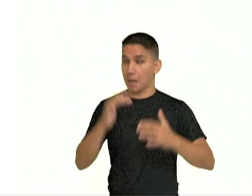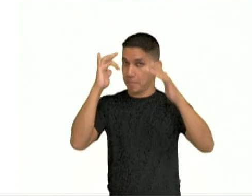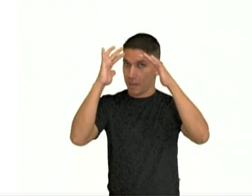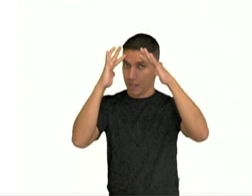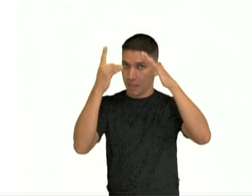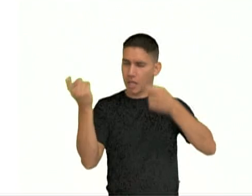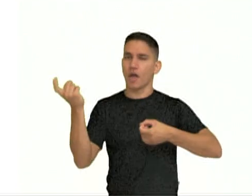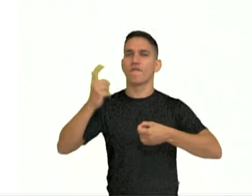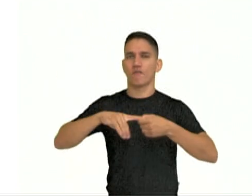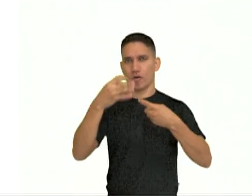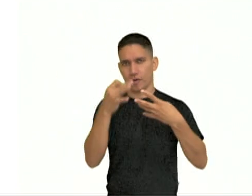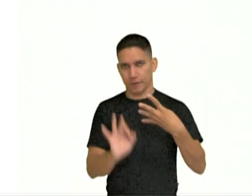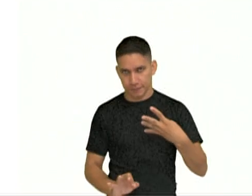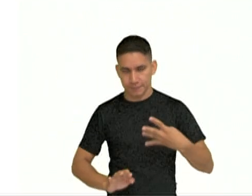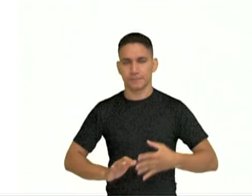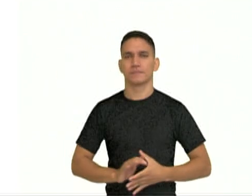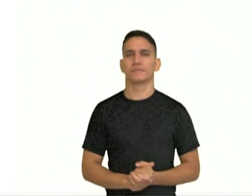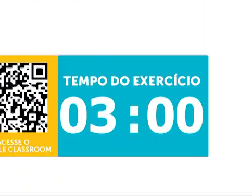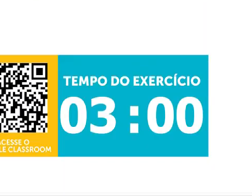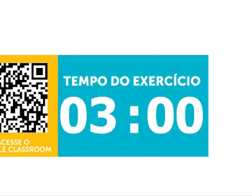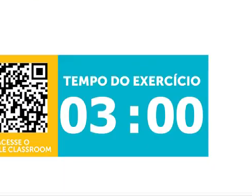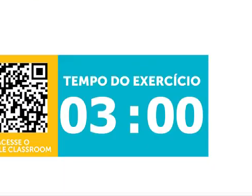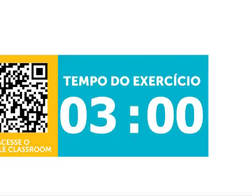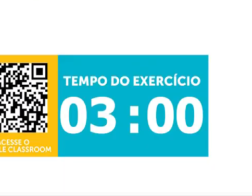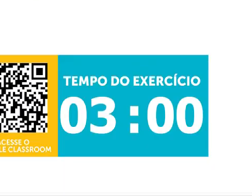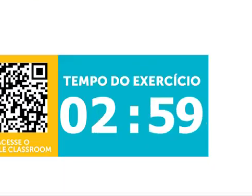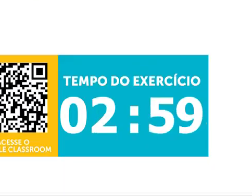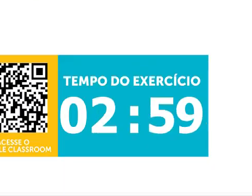Pense, que eu volto daqui a pouco conferir contigo.